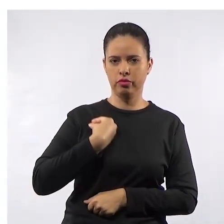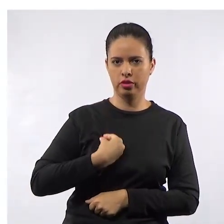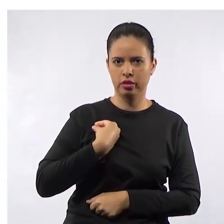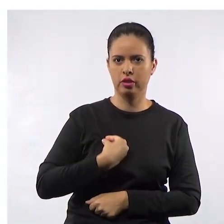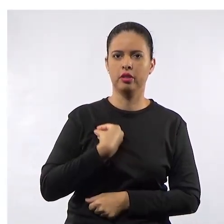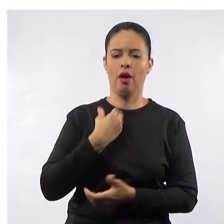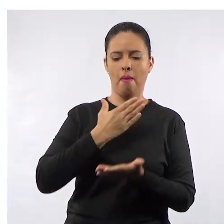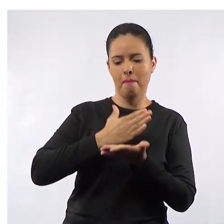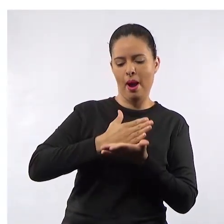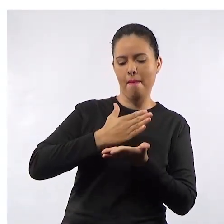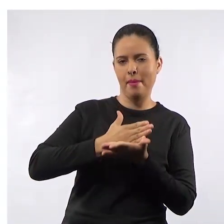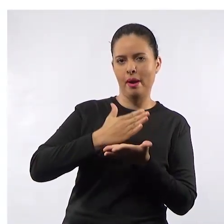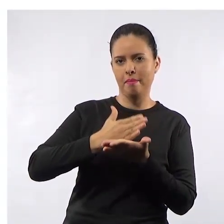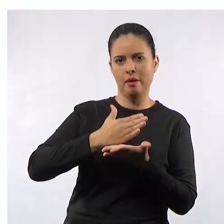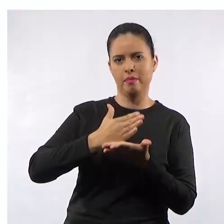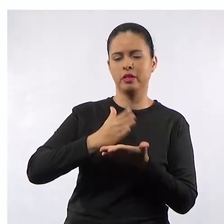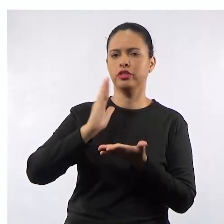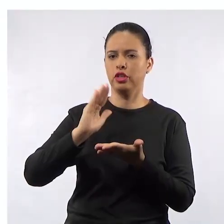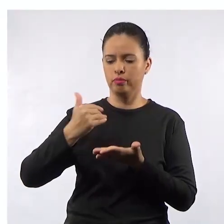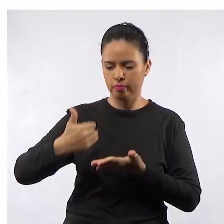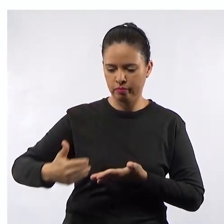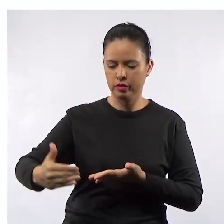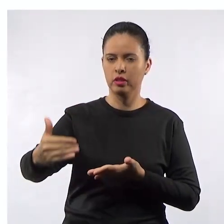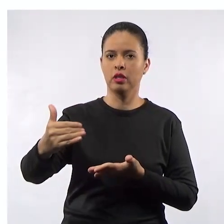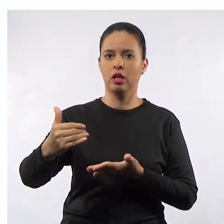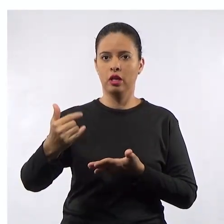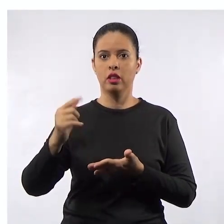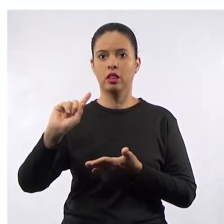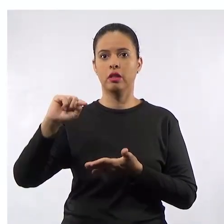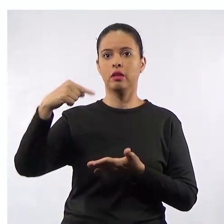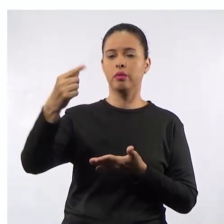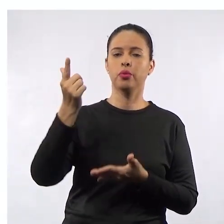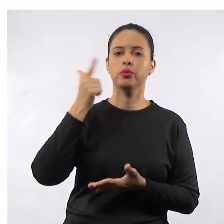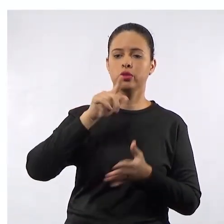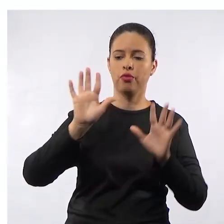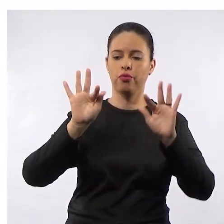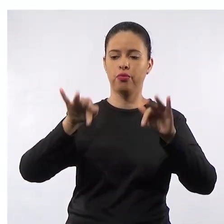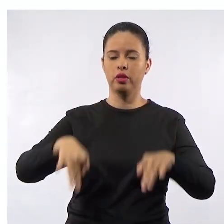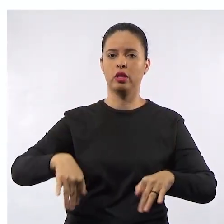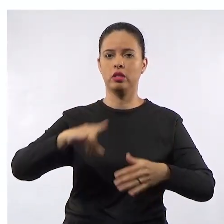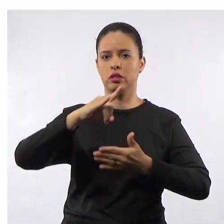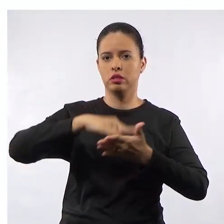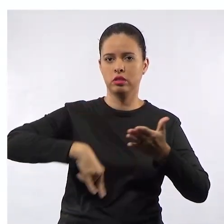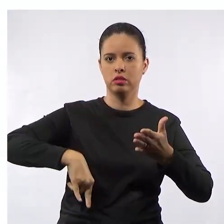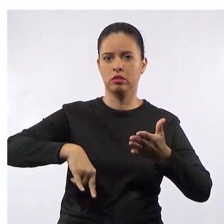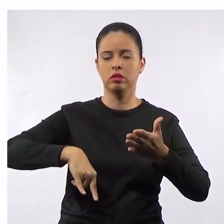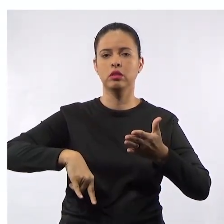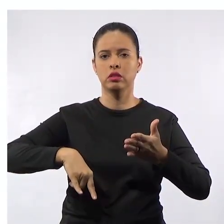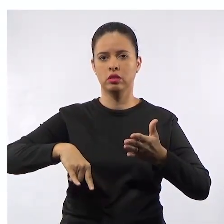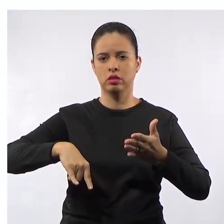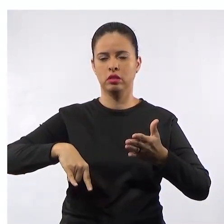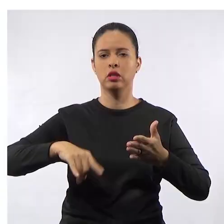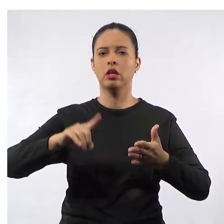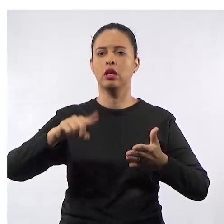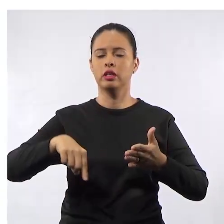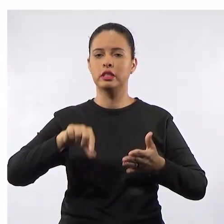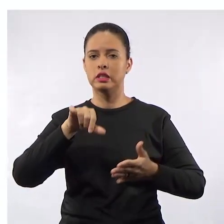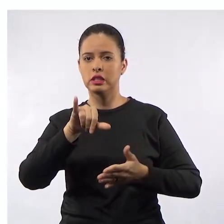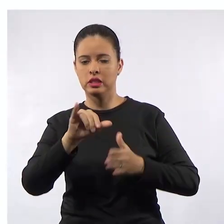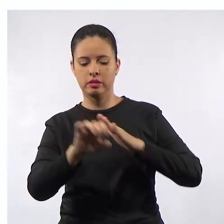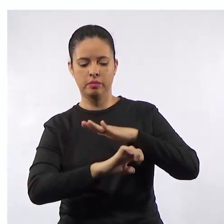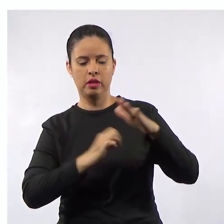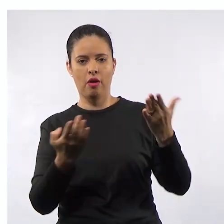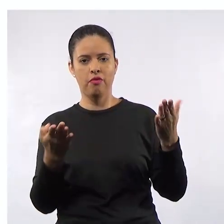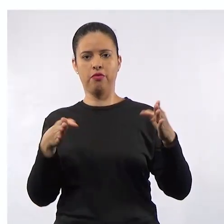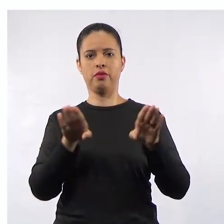prestações que já estão em andamento para poder finalizar Esses contratos então aqui se a empresa está sendo liquidada se ela